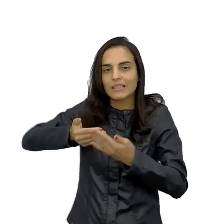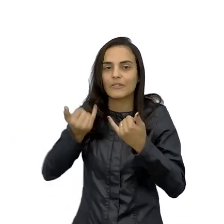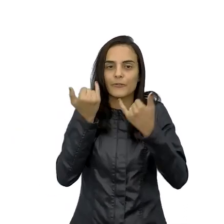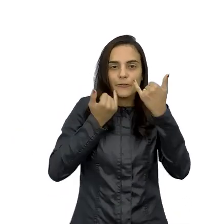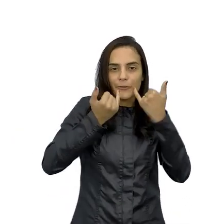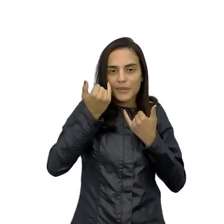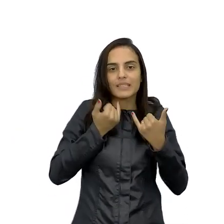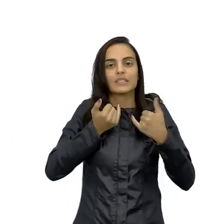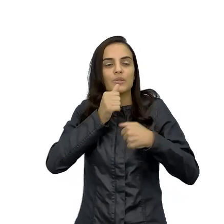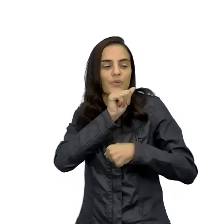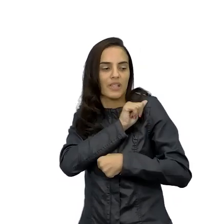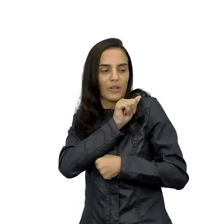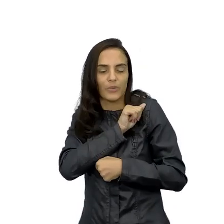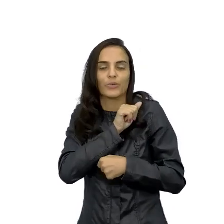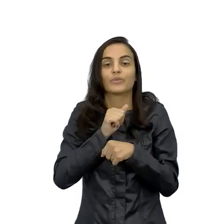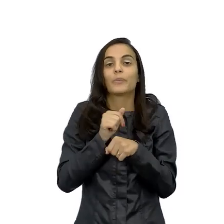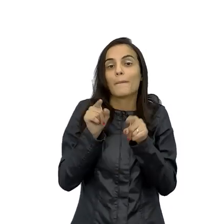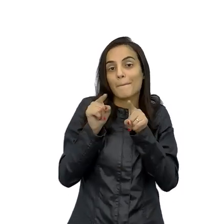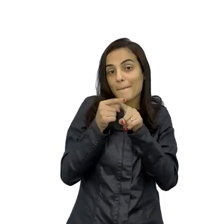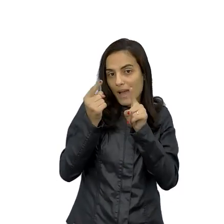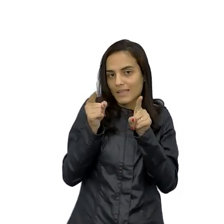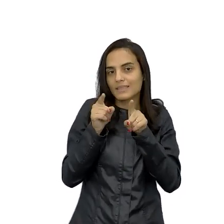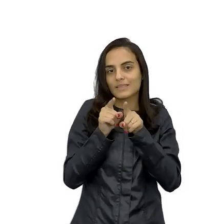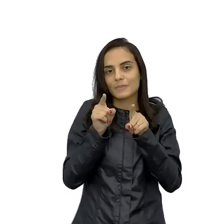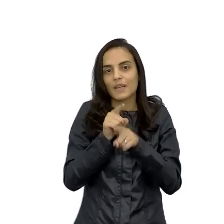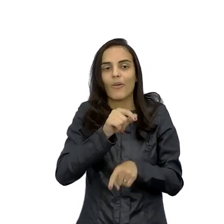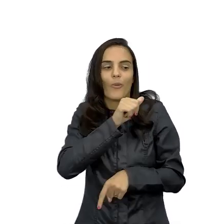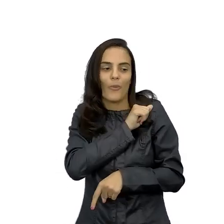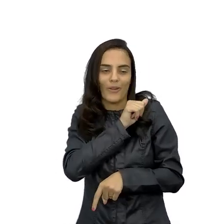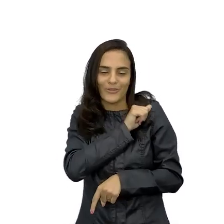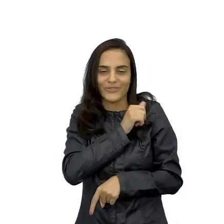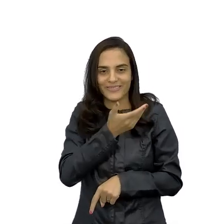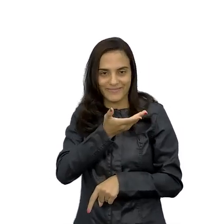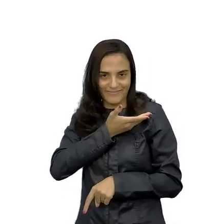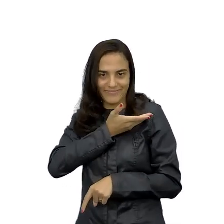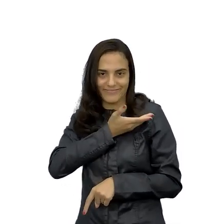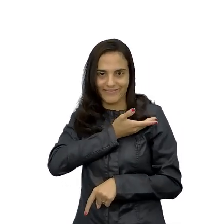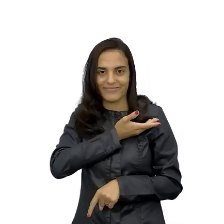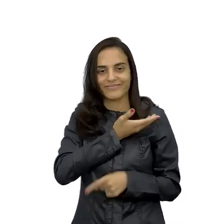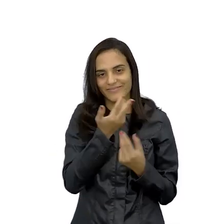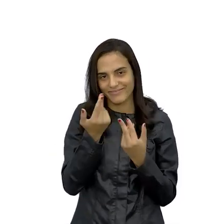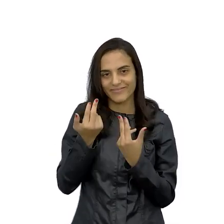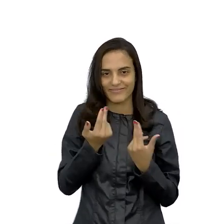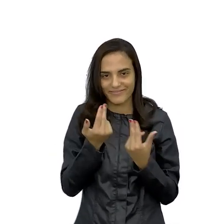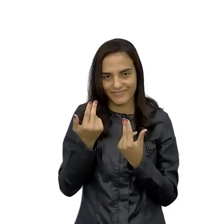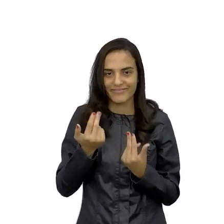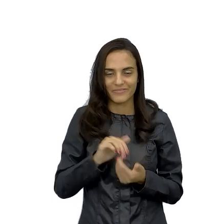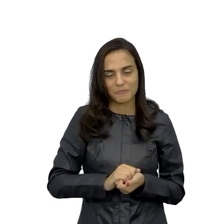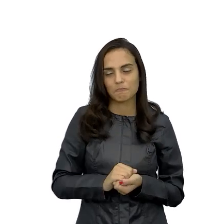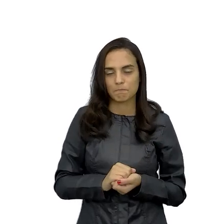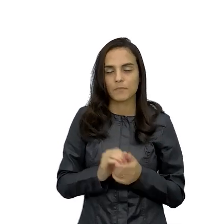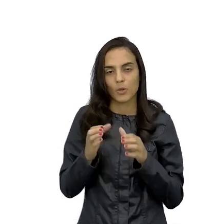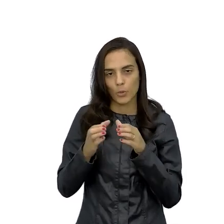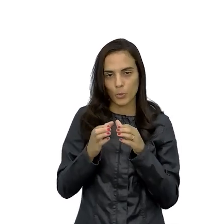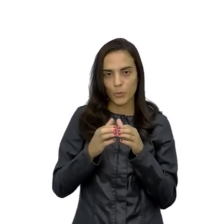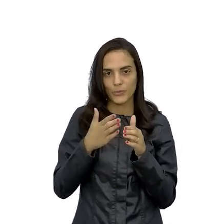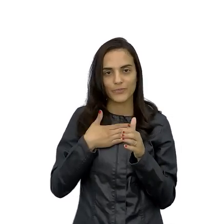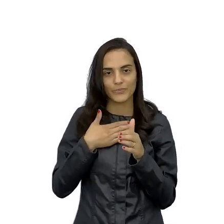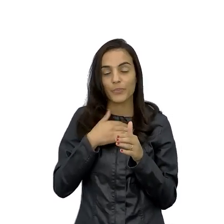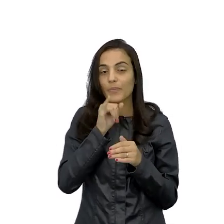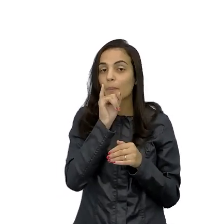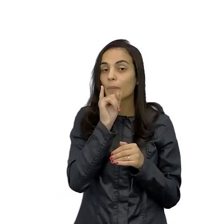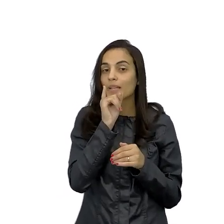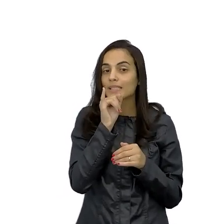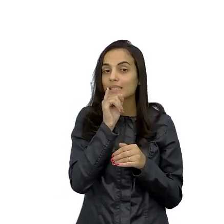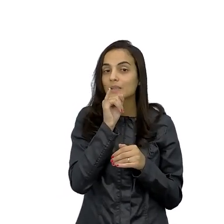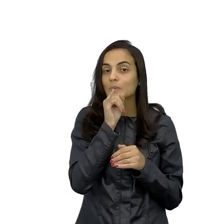os nossos alunos, mas também sobre os alunos dos colegas que estão na mesma turma que os meus. Por exemplo,